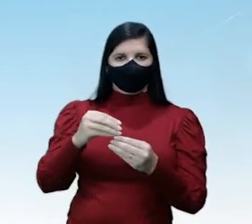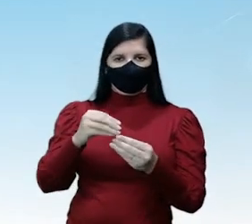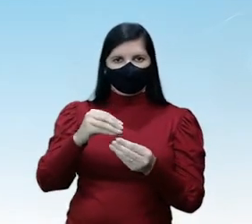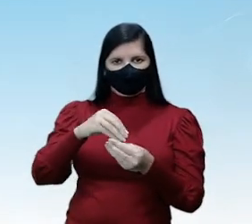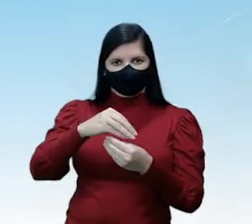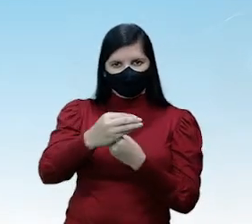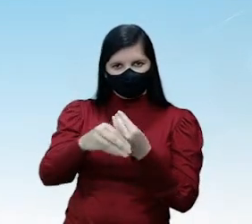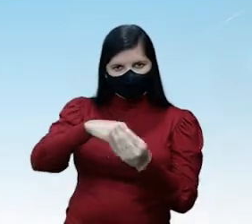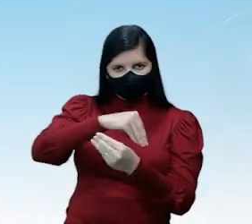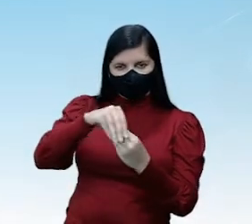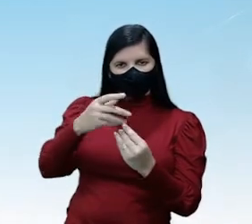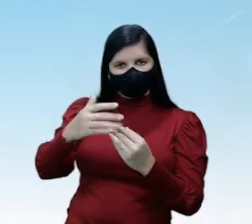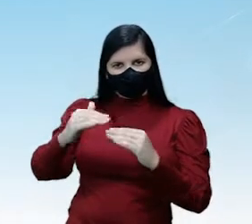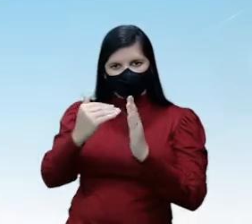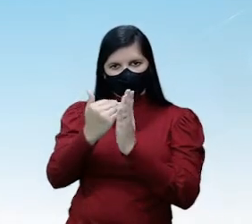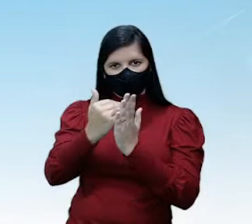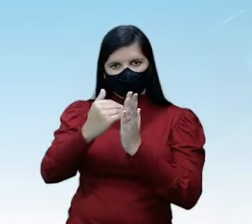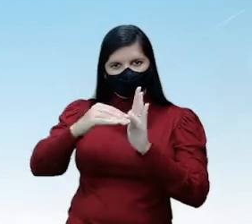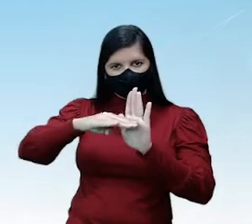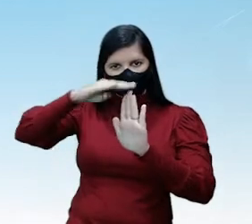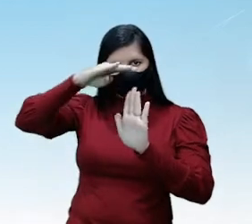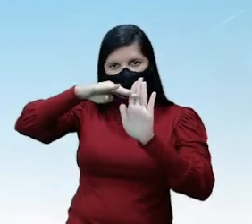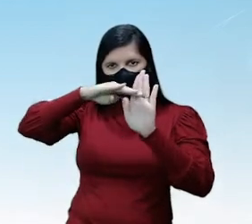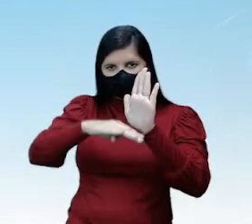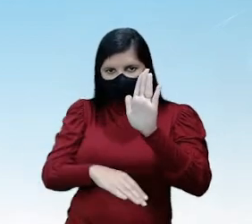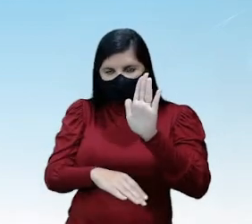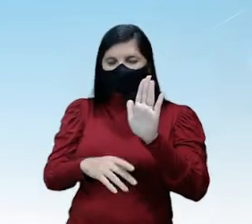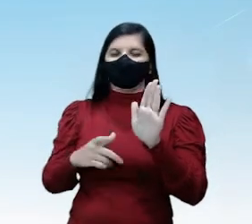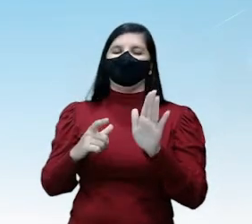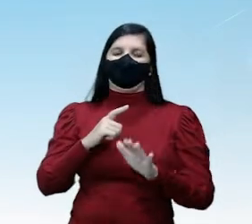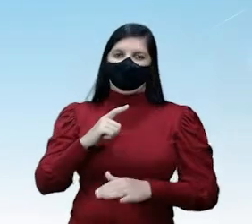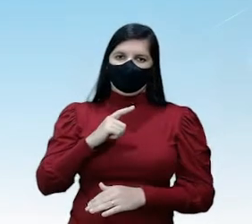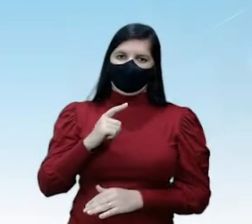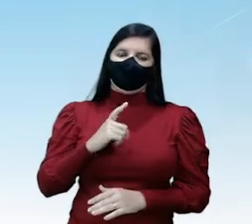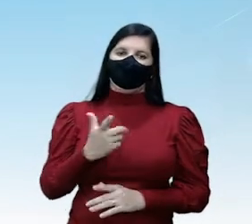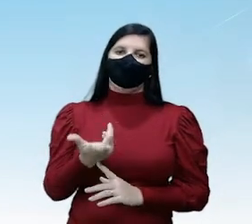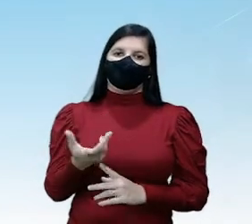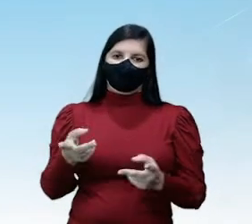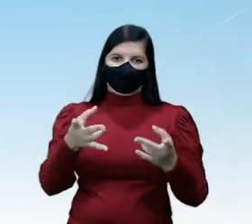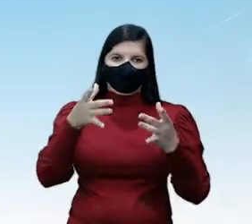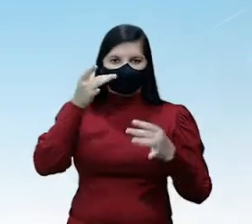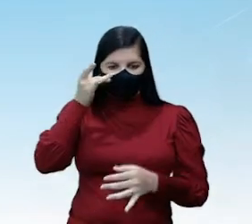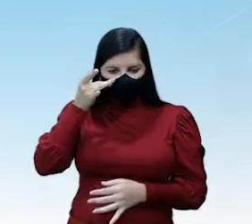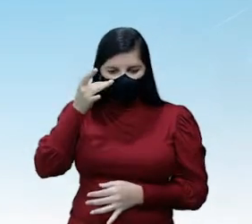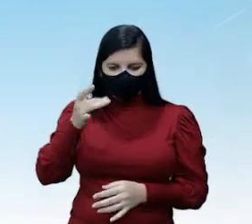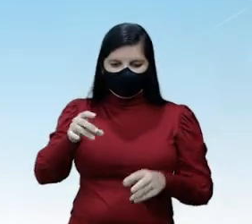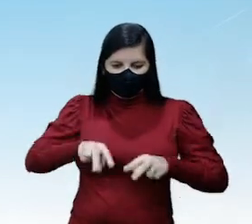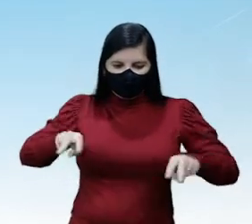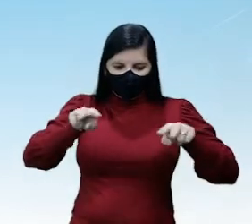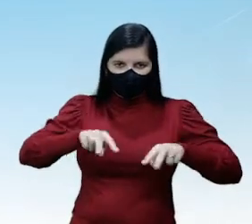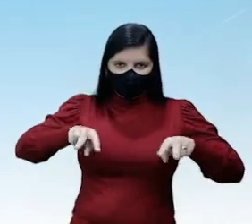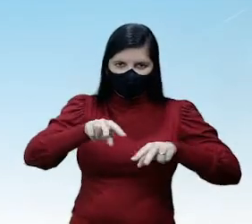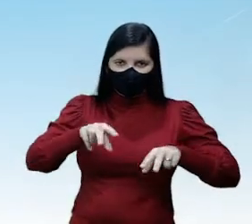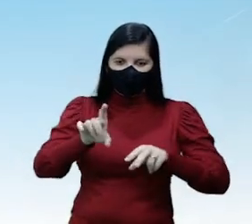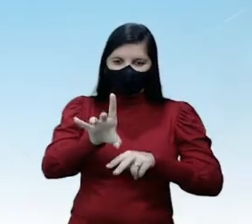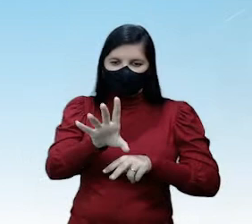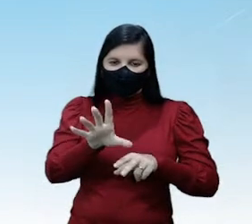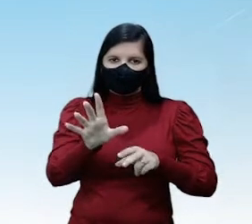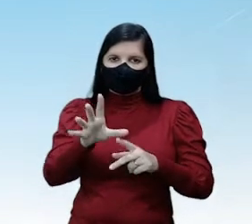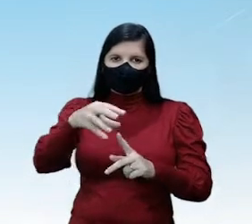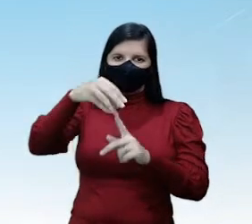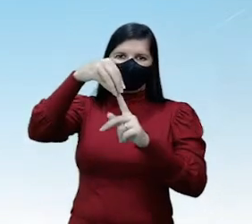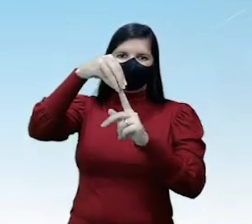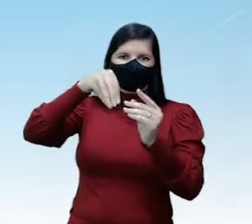tem a mistura que é heterogênea. A mistura que é homogênea, você enxerga ali visualmente apenas uma